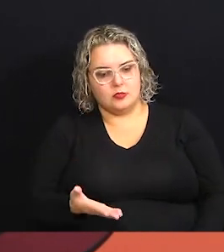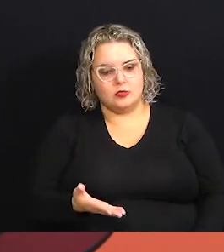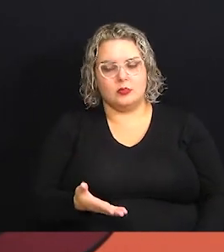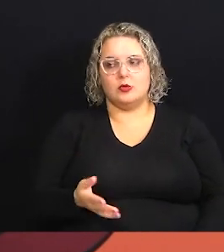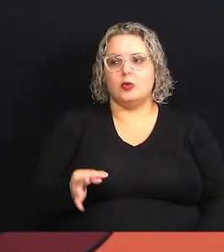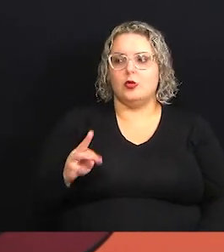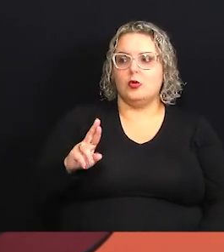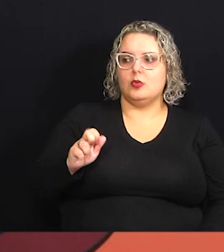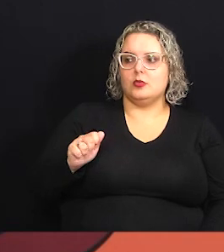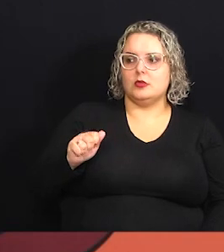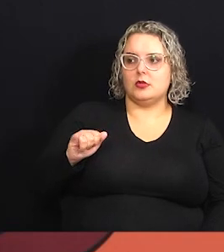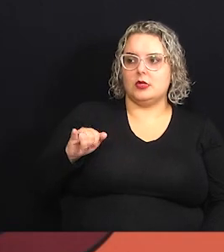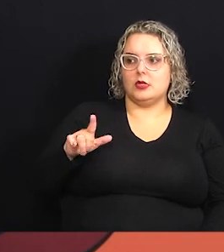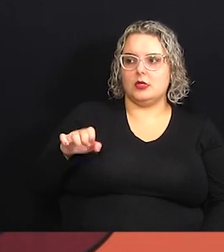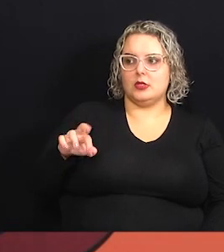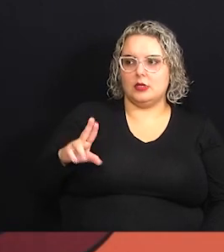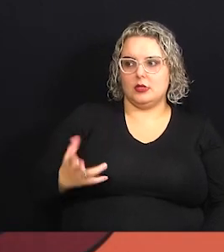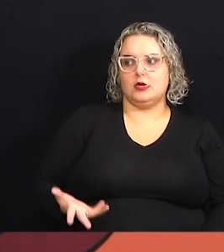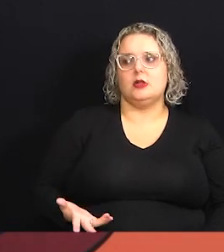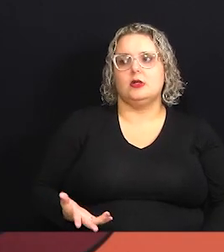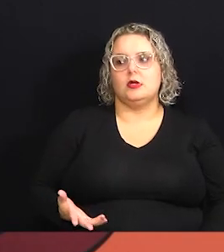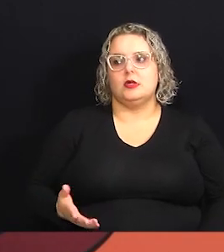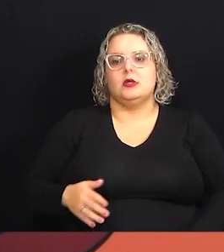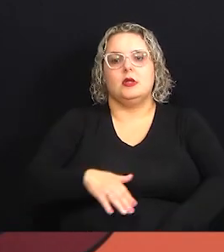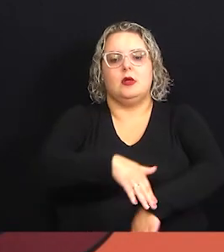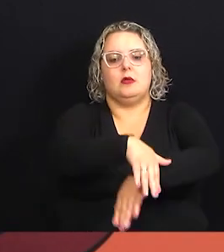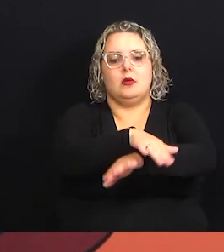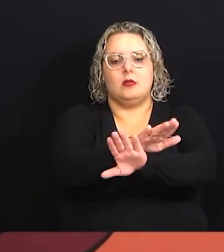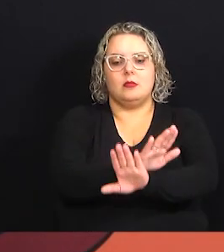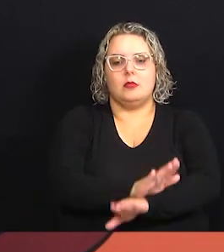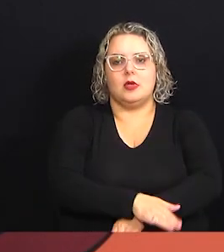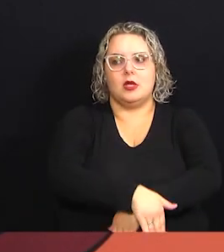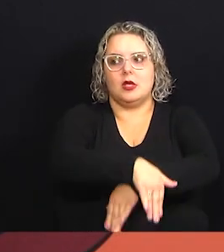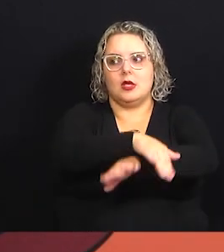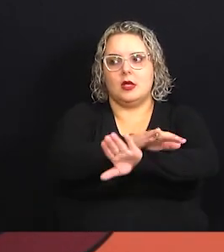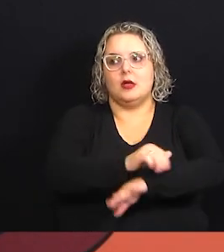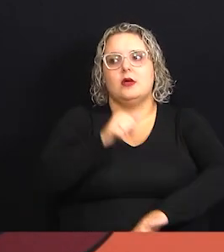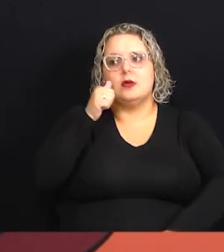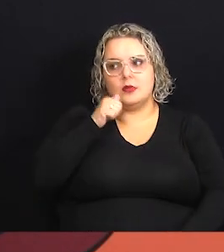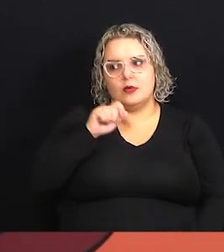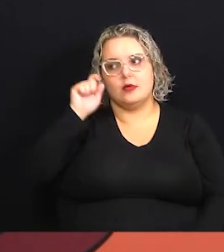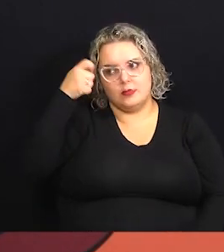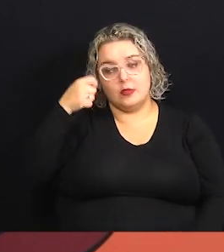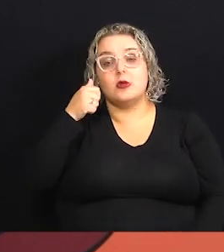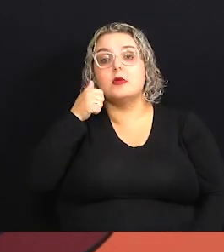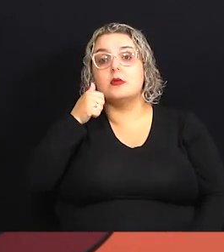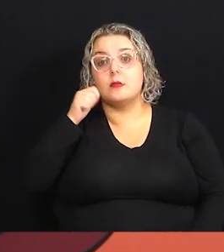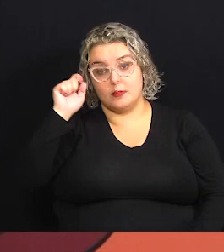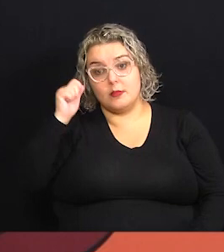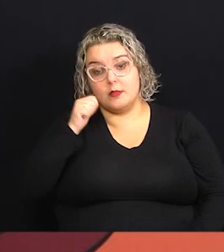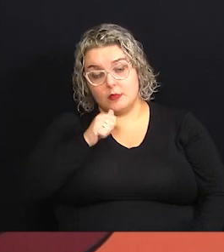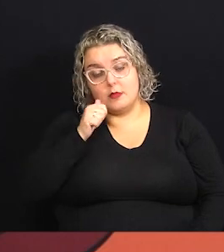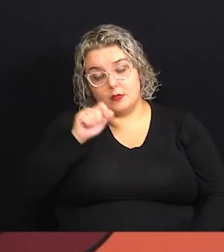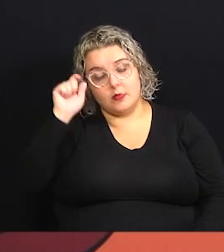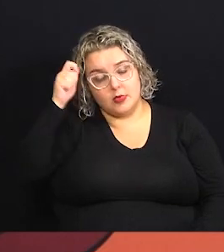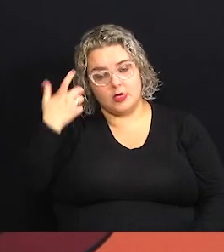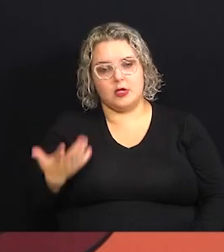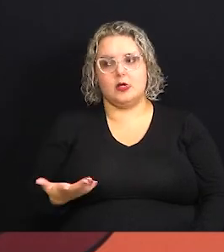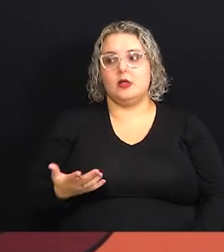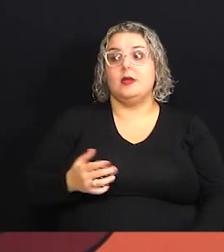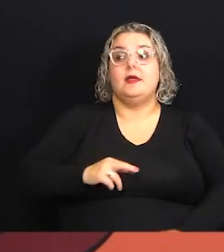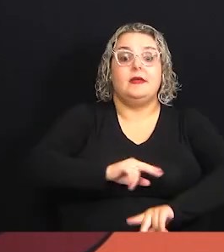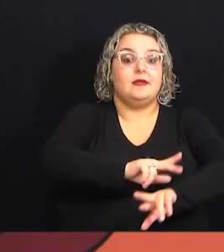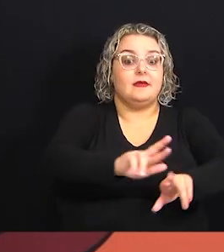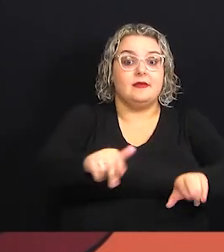visto o trailer do filme live action da Pequena Sereia com uma atriz, né, preta, e aí